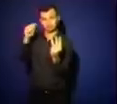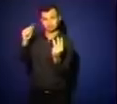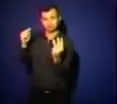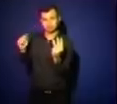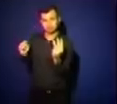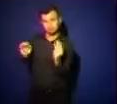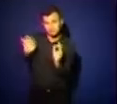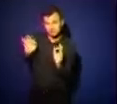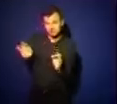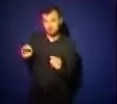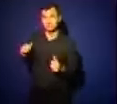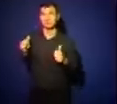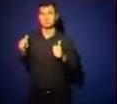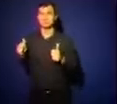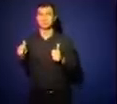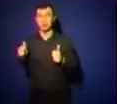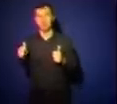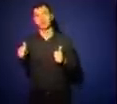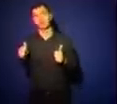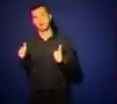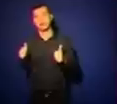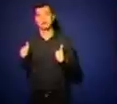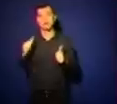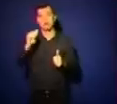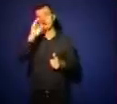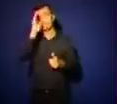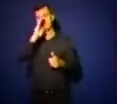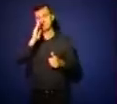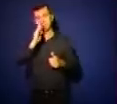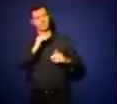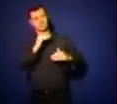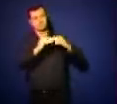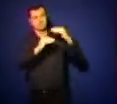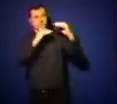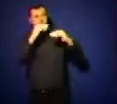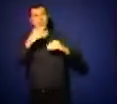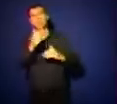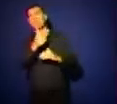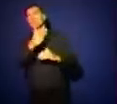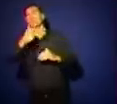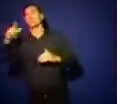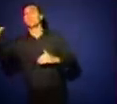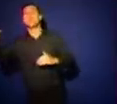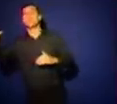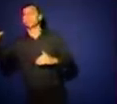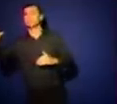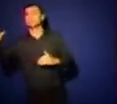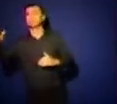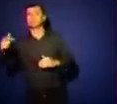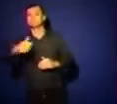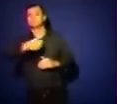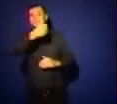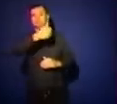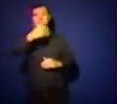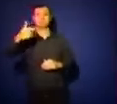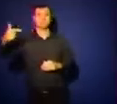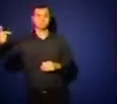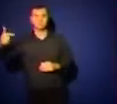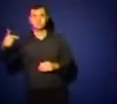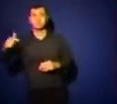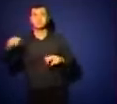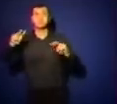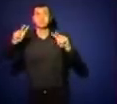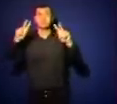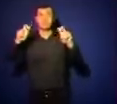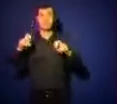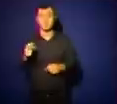é possível ter a gente acha que o Brasil vai estar muito distante dos outros nessa parte de digitalização da intermediação financeira sobre a moeda digital a